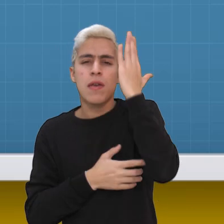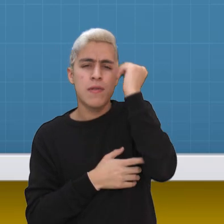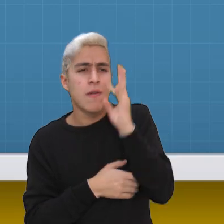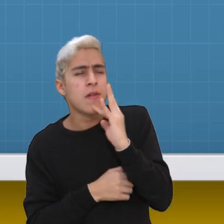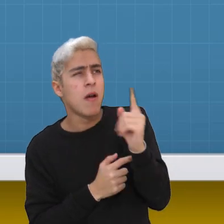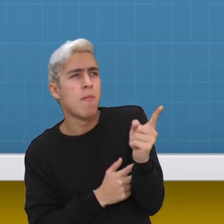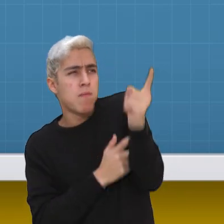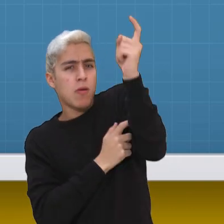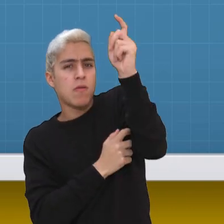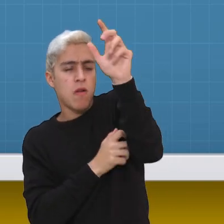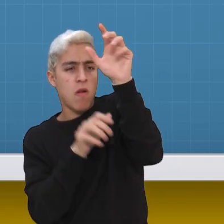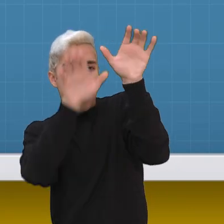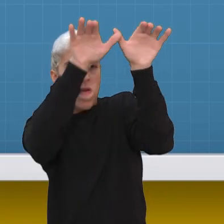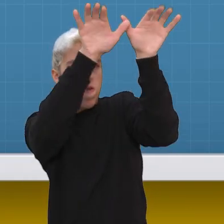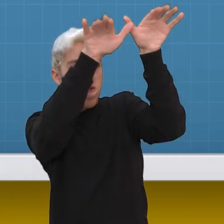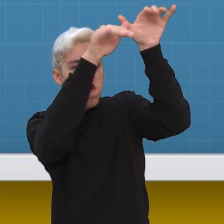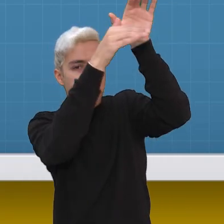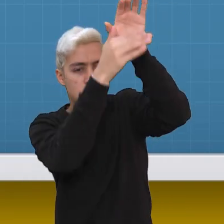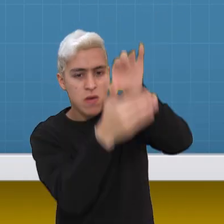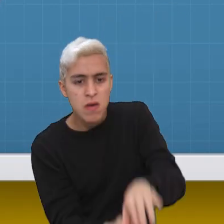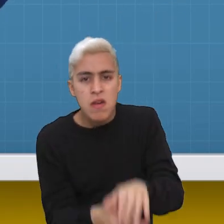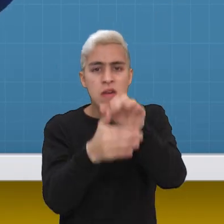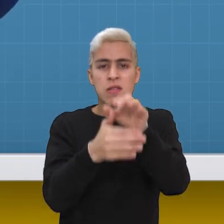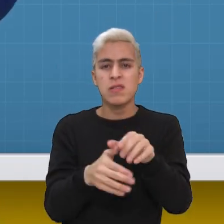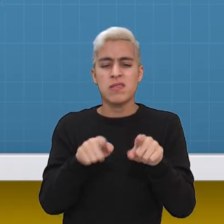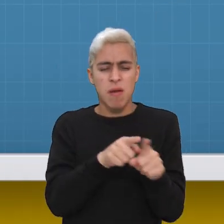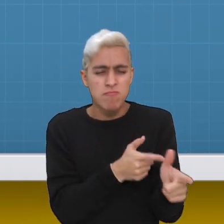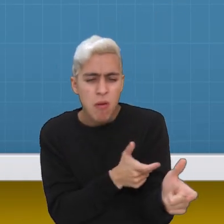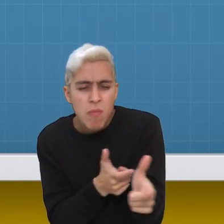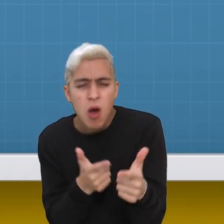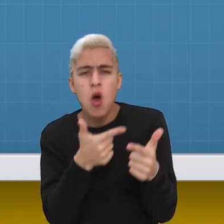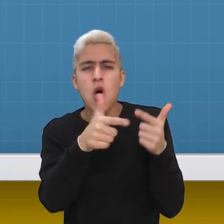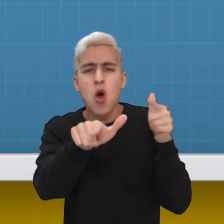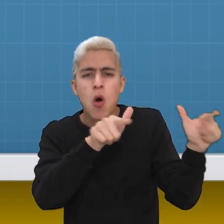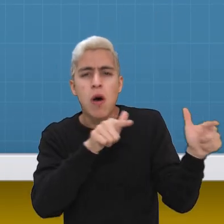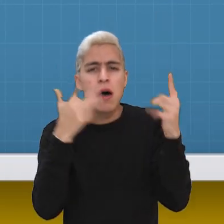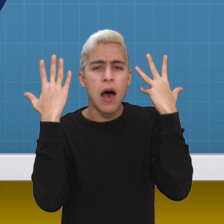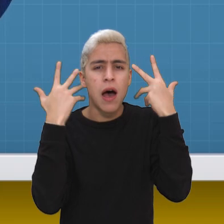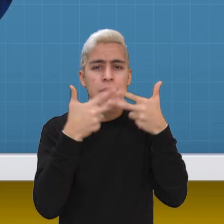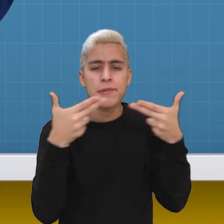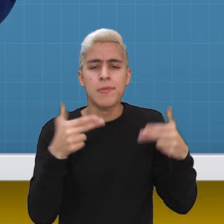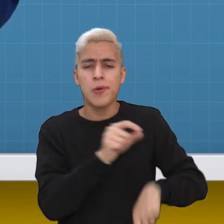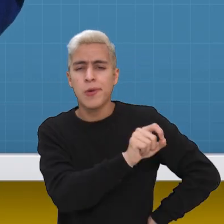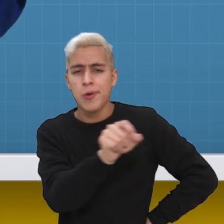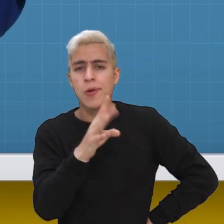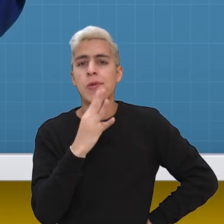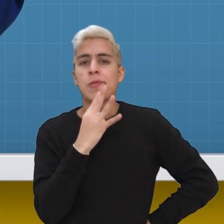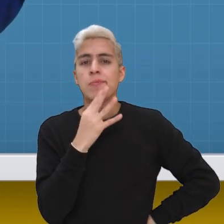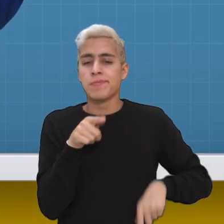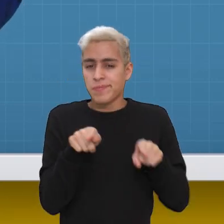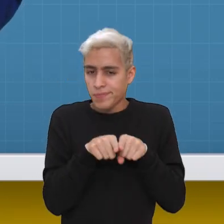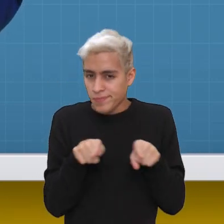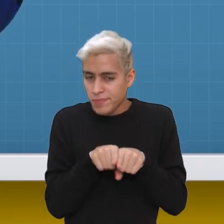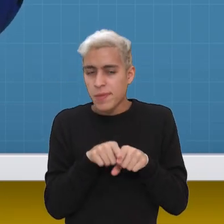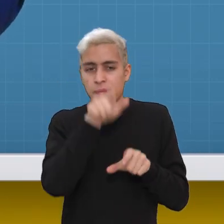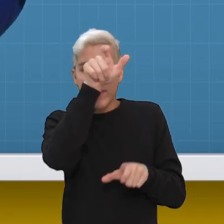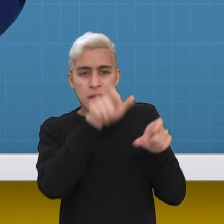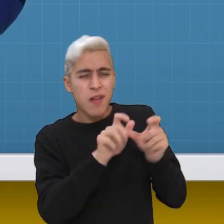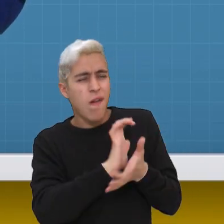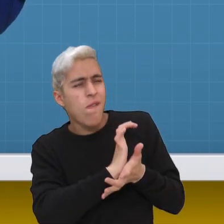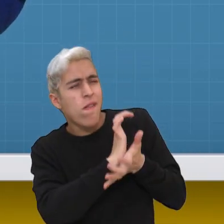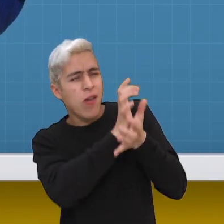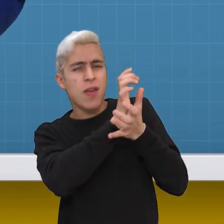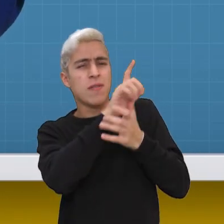que mata o pássaro, e aí o pássaro e outros animaizinhos por aí. Eu sei de gente que maltrata